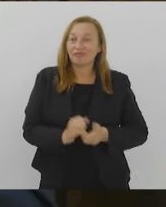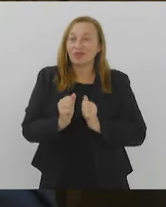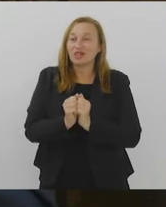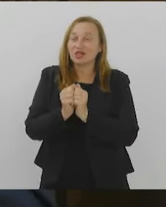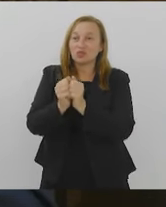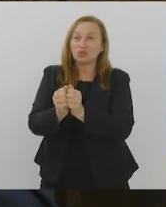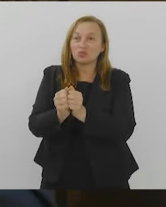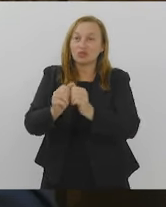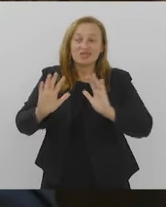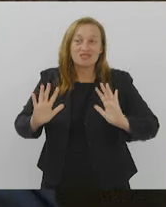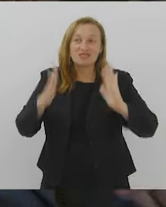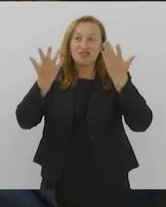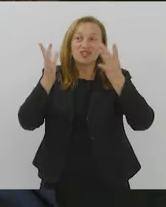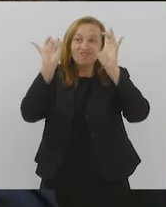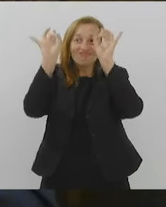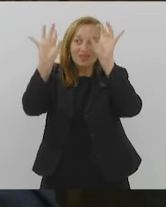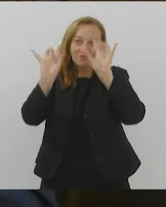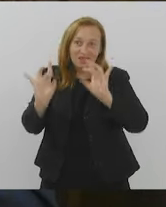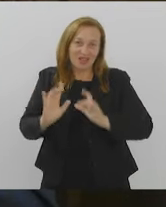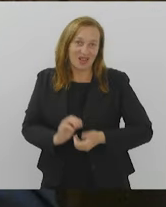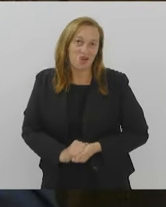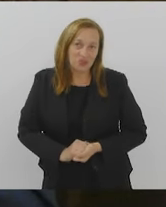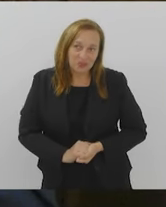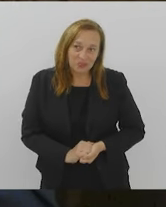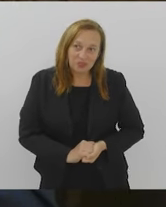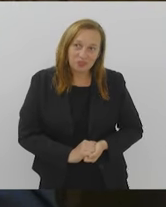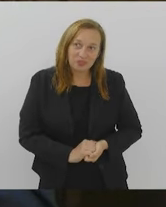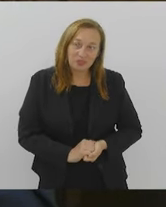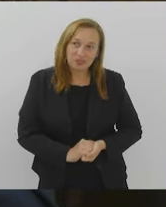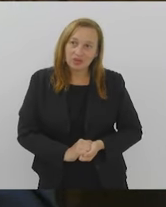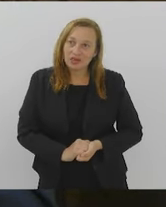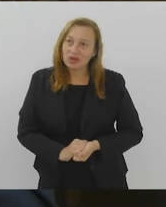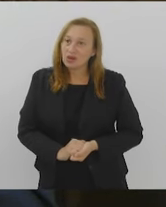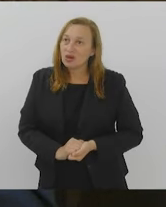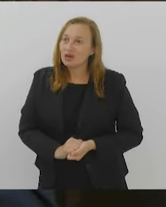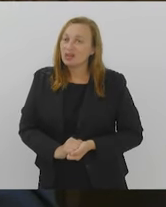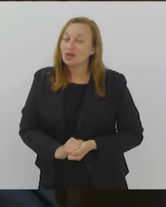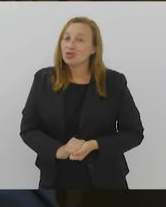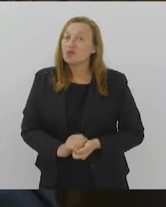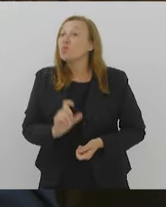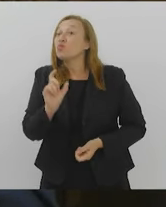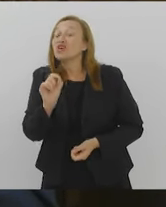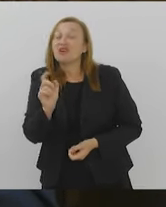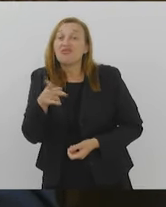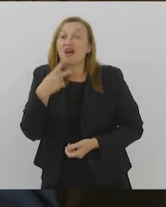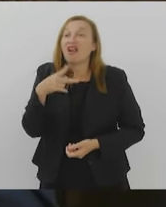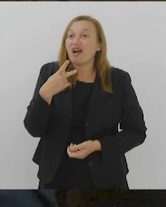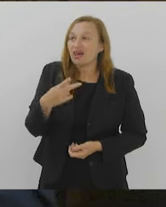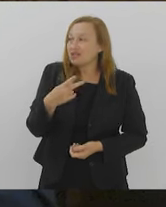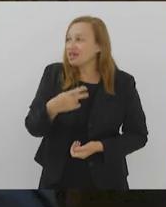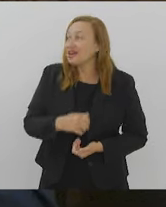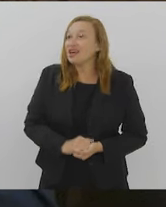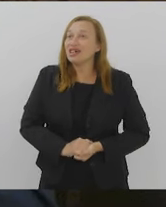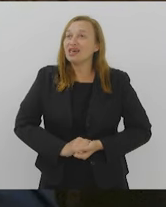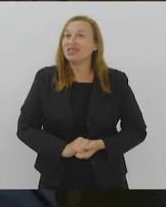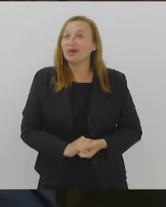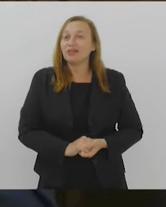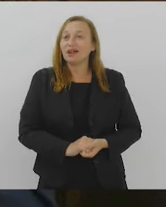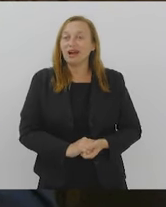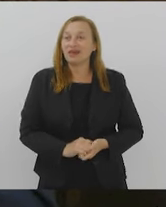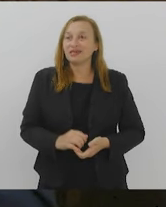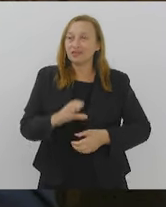ocasião tão especial. O que poderíamos dizer é que a Assembleia de